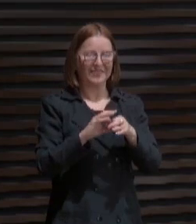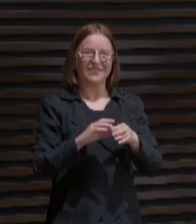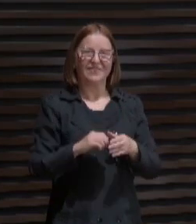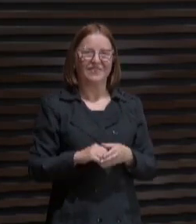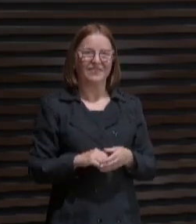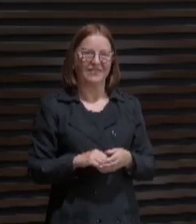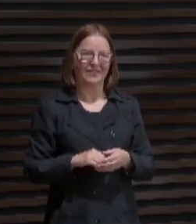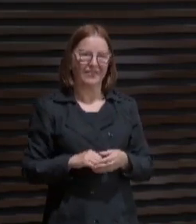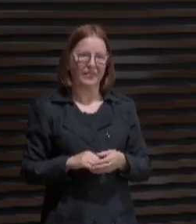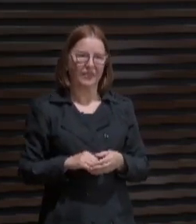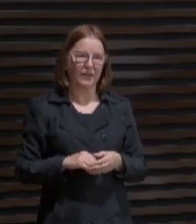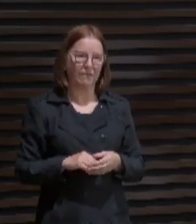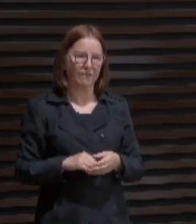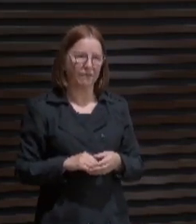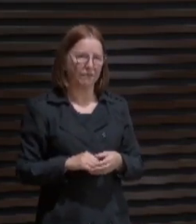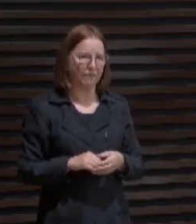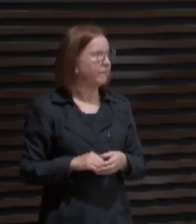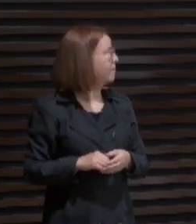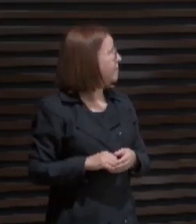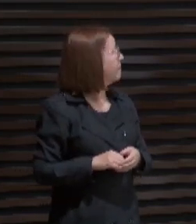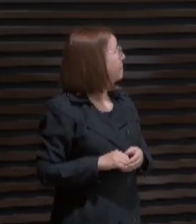Alegrei-me quando me disseram: